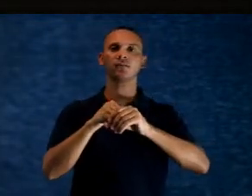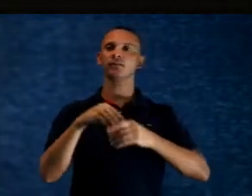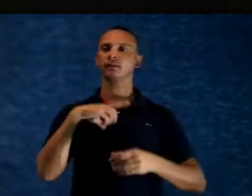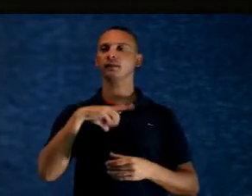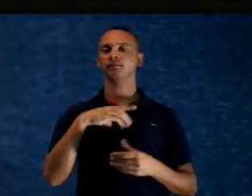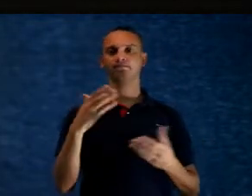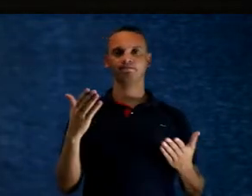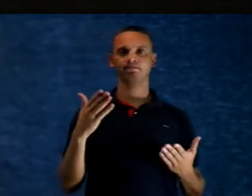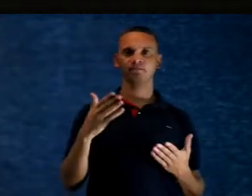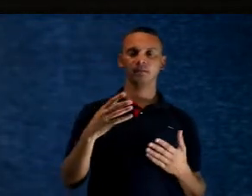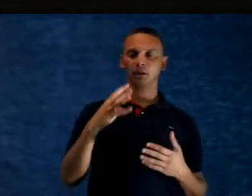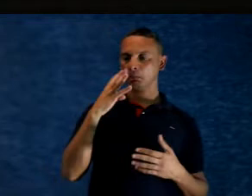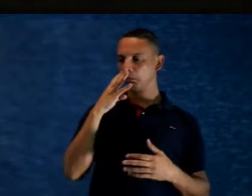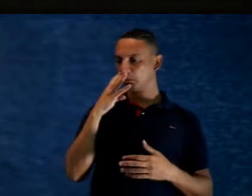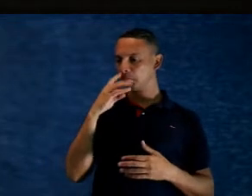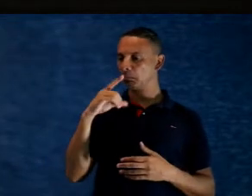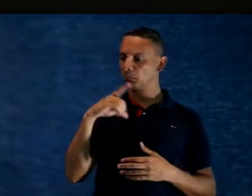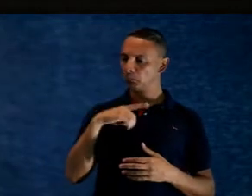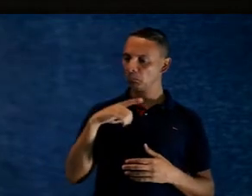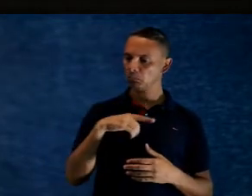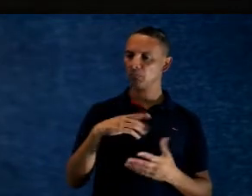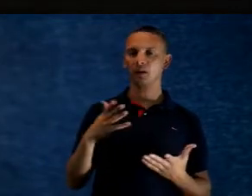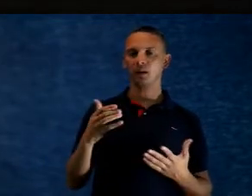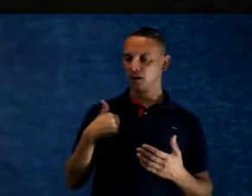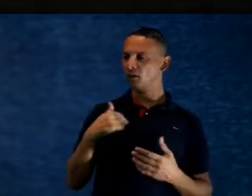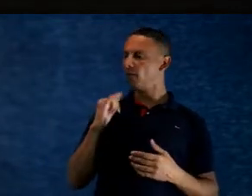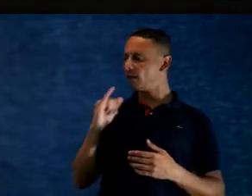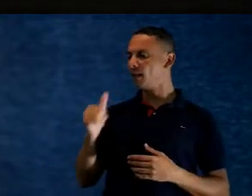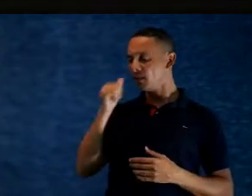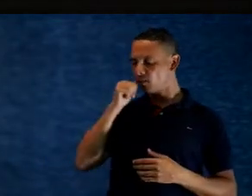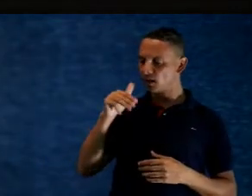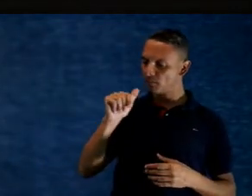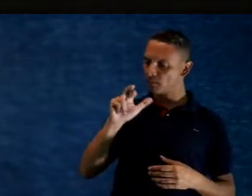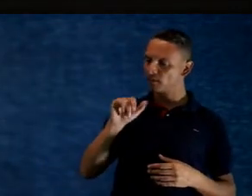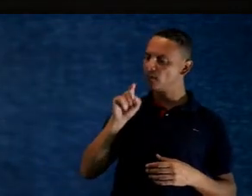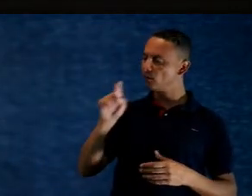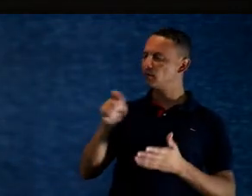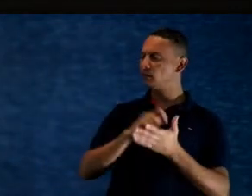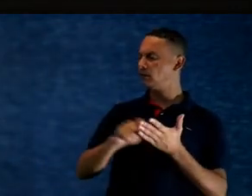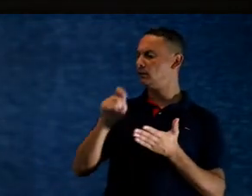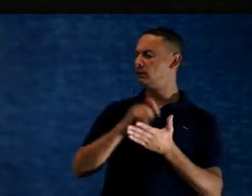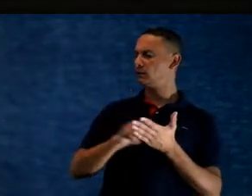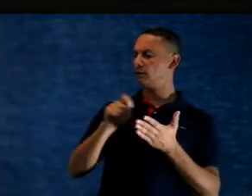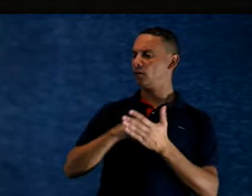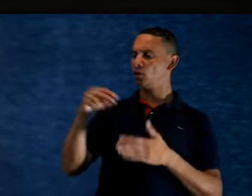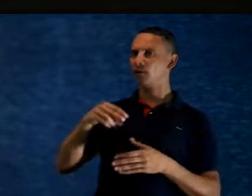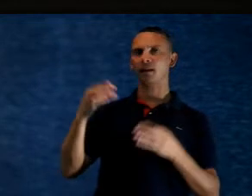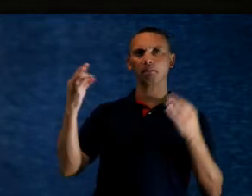o conhecimento da vida e dos seres e dos homens para poder escrever, né? Mas